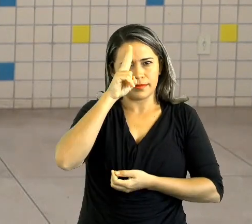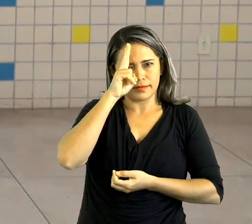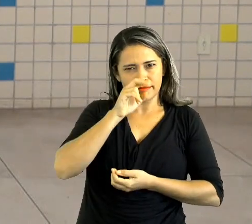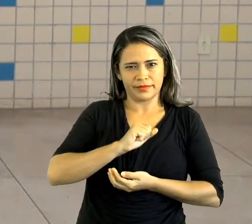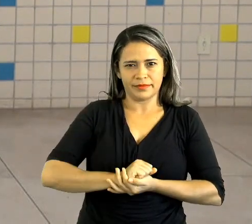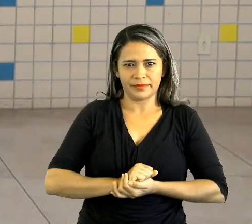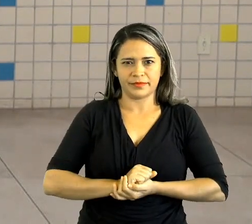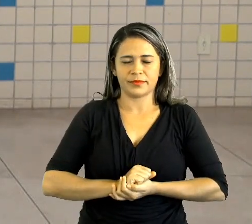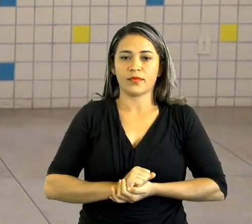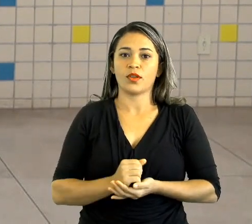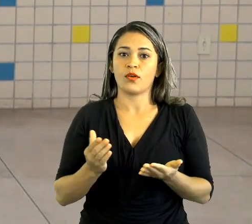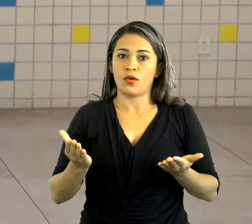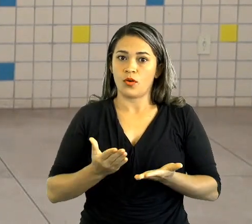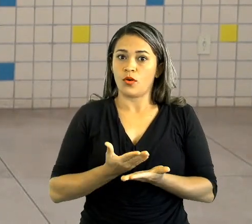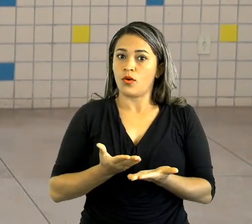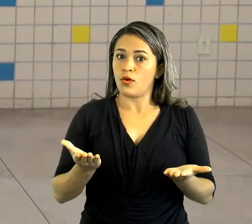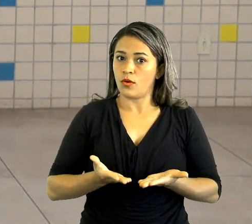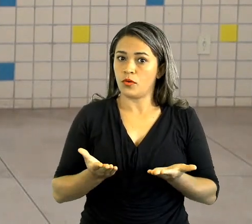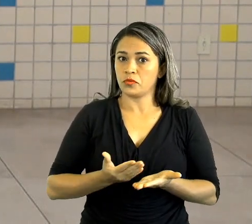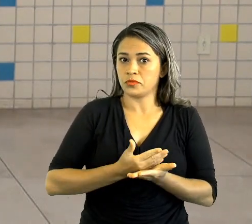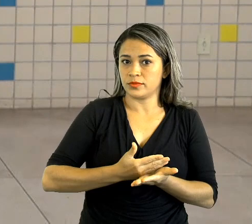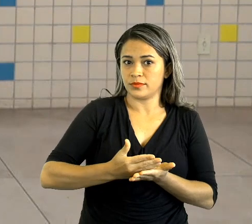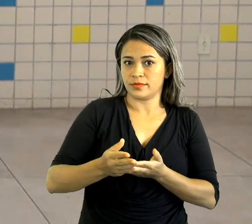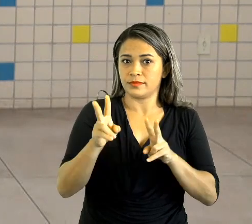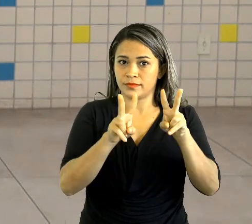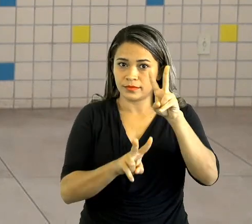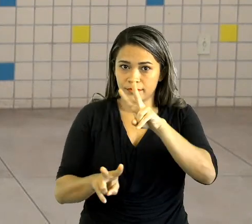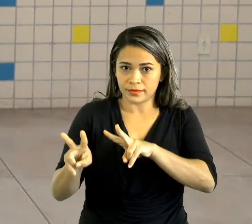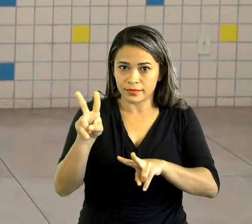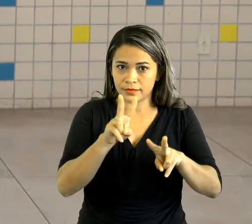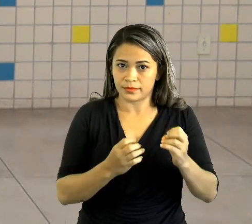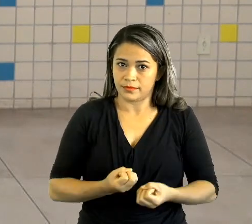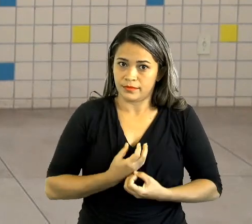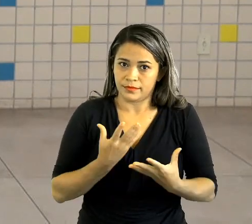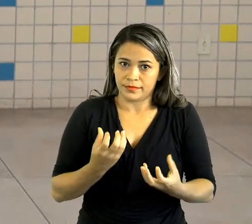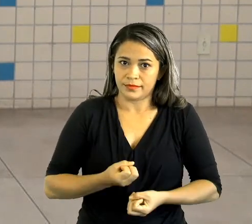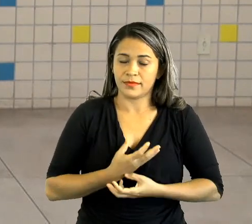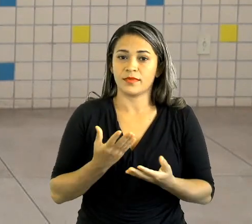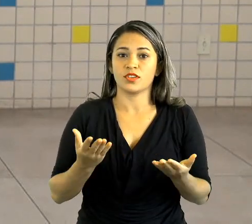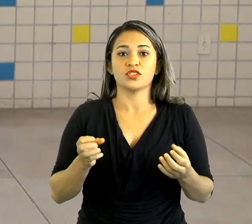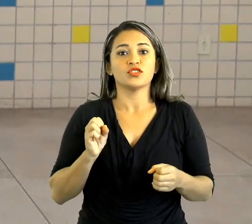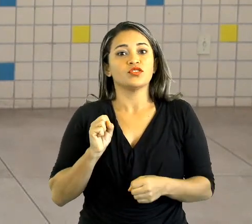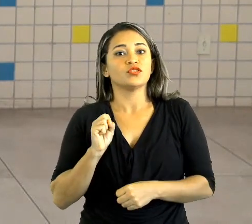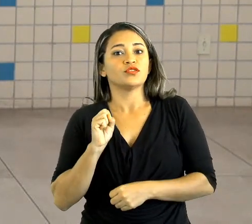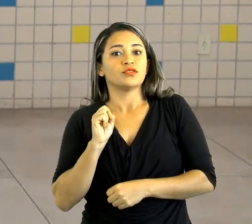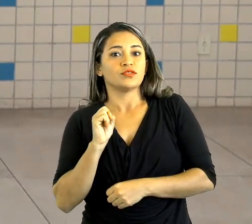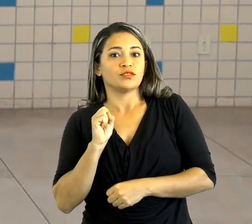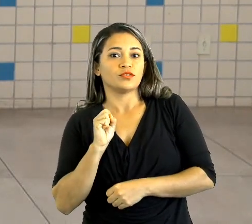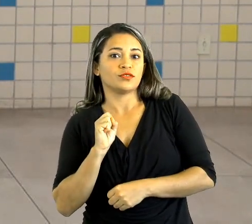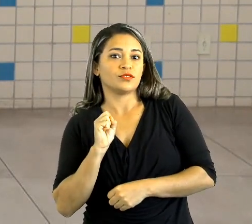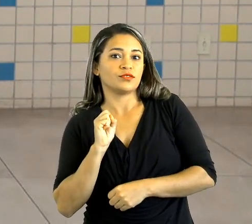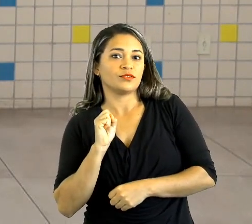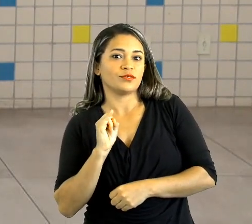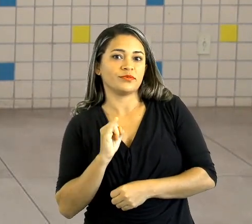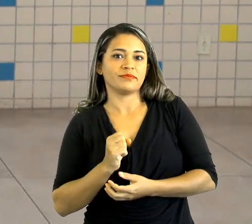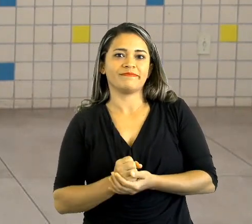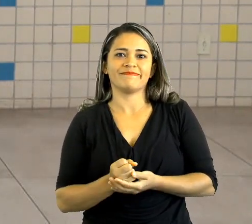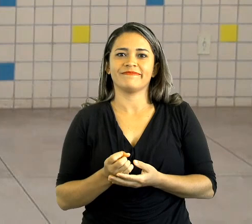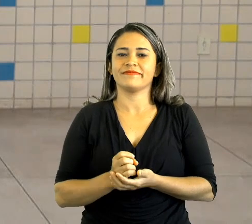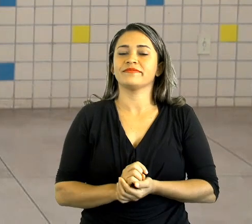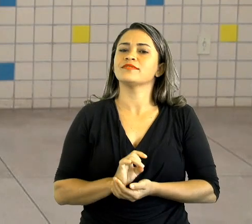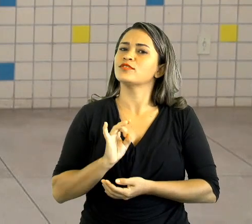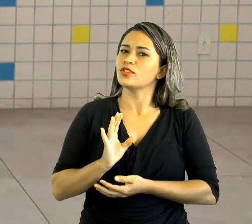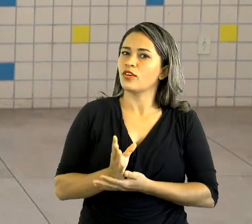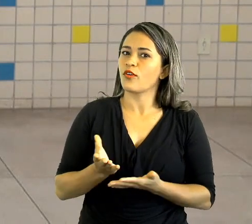nós vamos continuar com o poema visual, só que vamos conhecer outro poema. O nome do